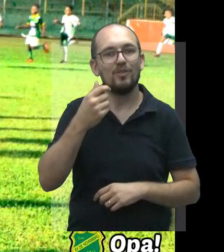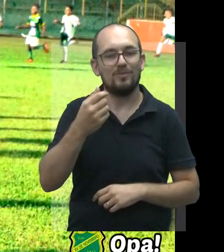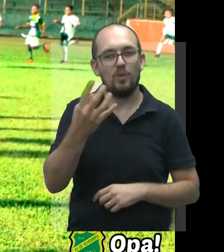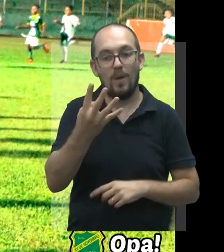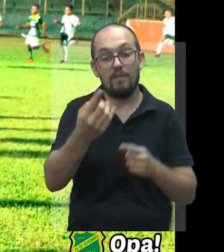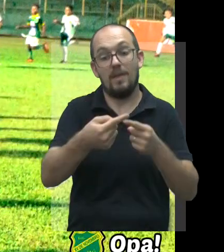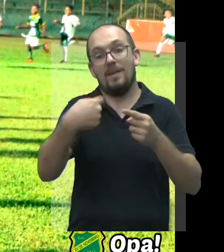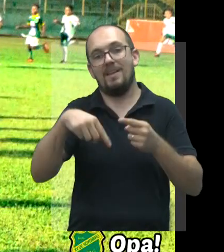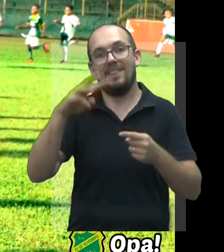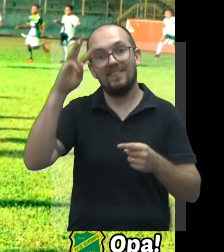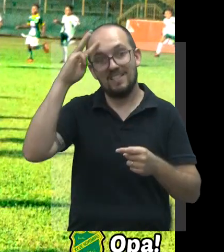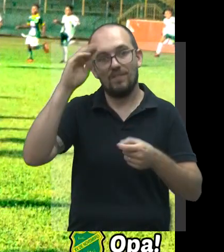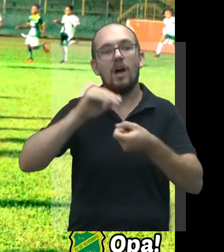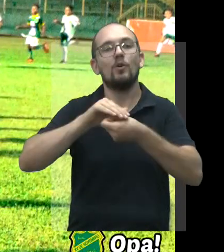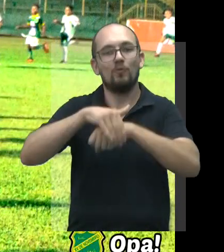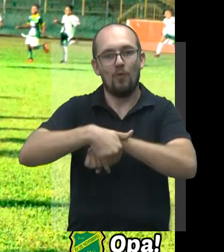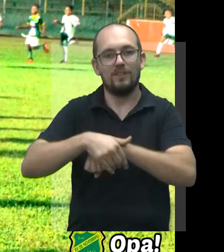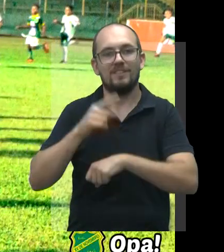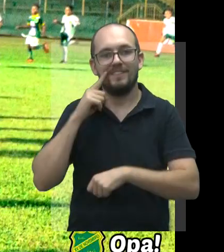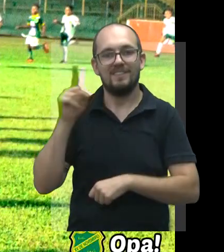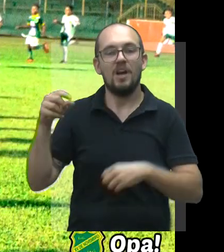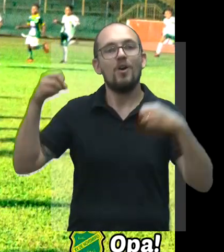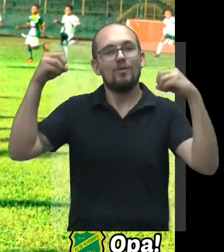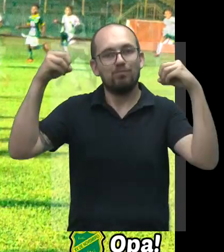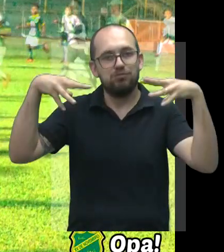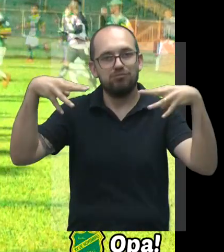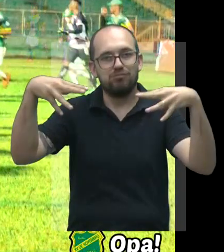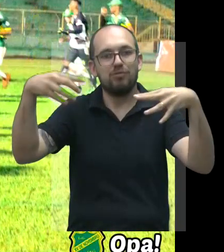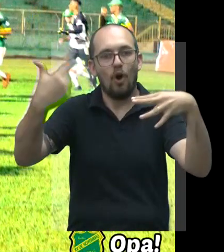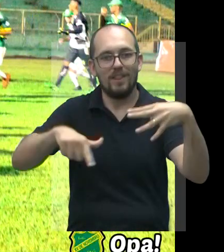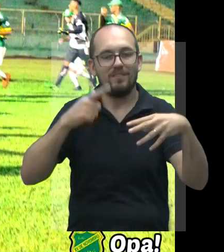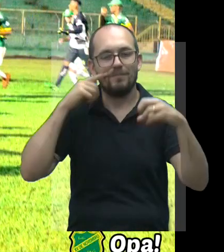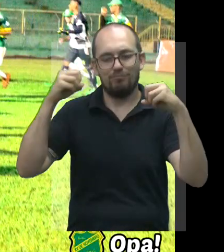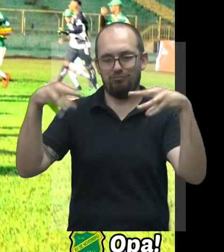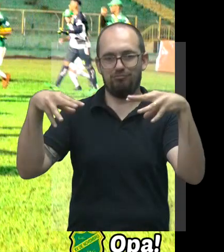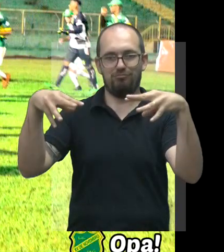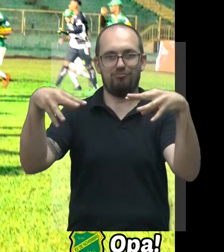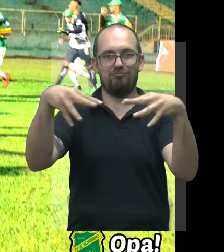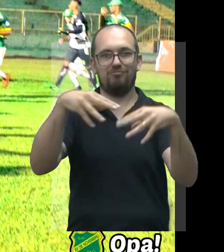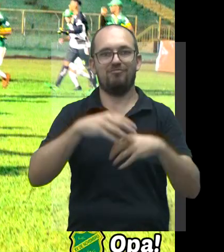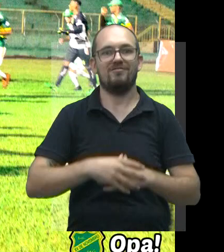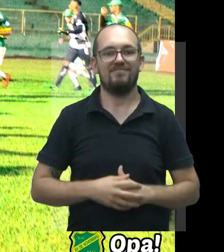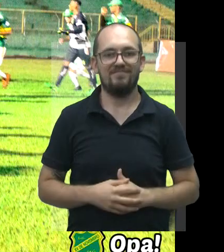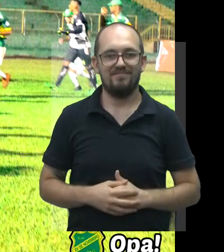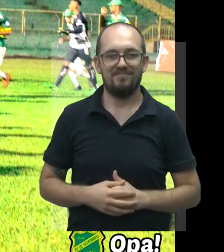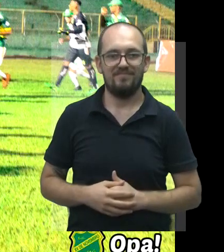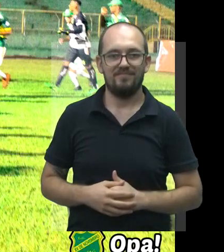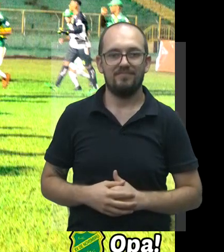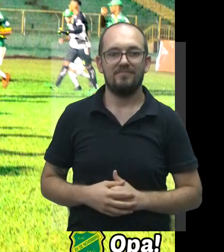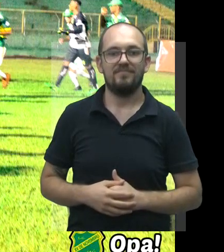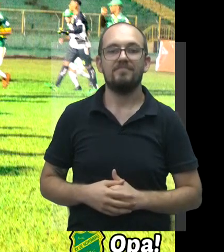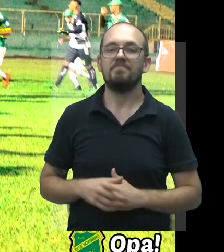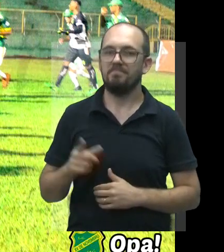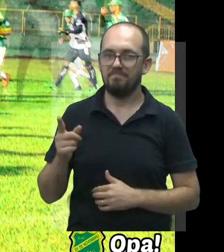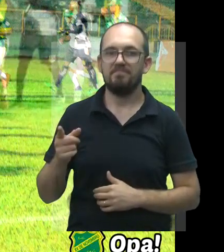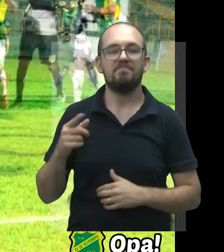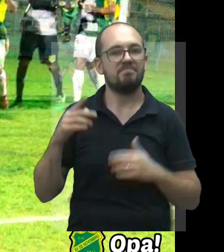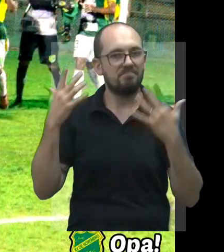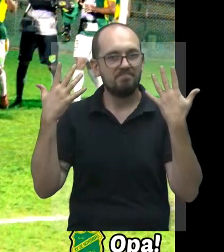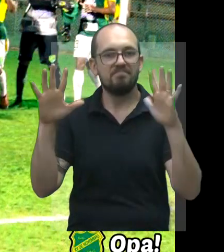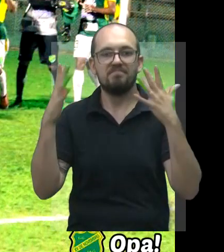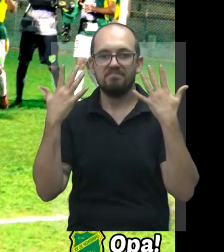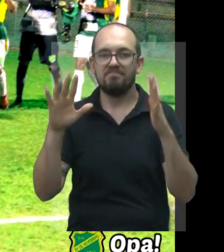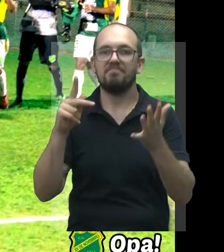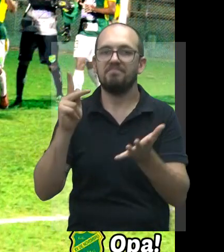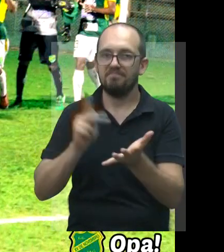19, um jogo noturno, mais uma vez os refletores do Jauzão iluminando toda a cidade de Jaú, e realmente vale a pena essa